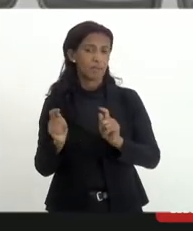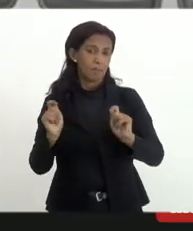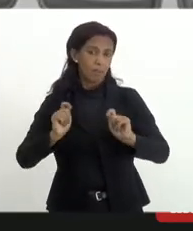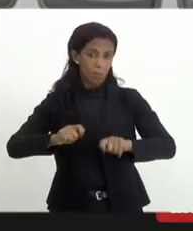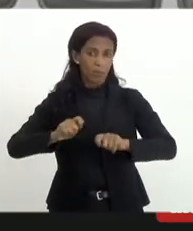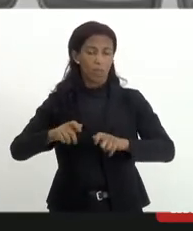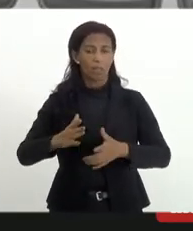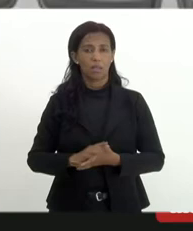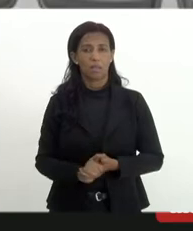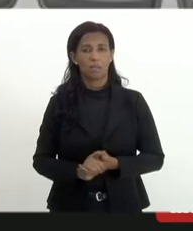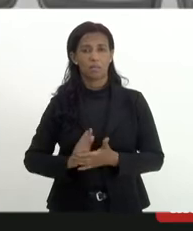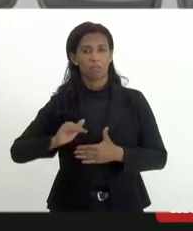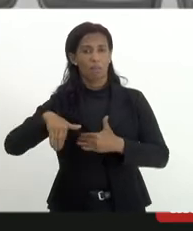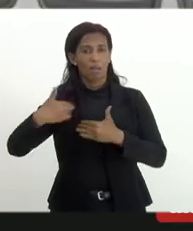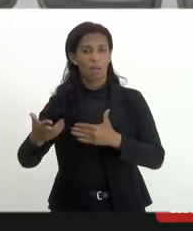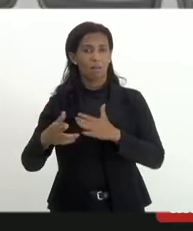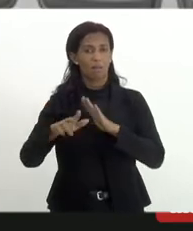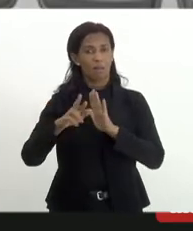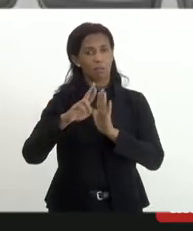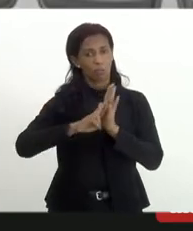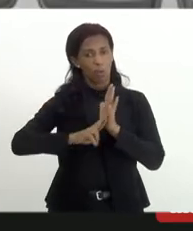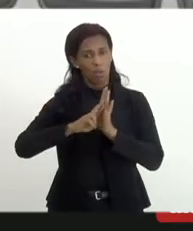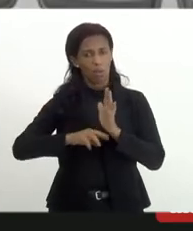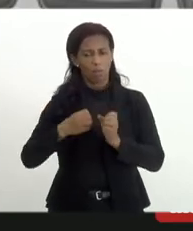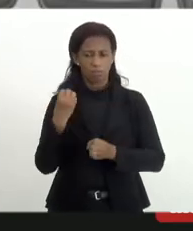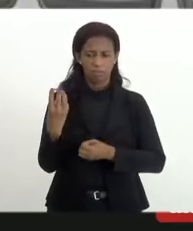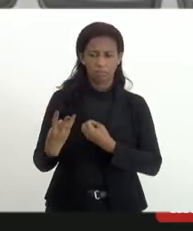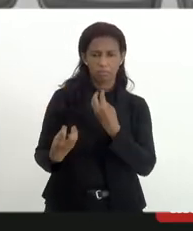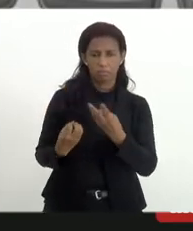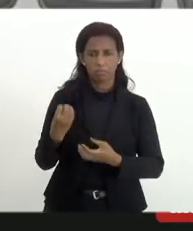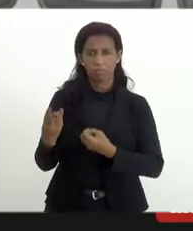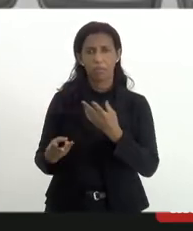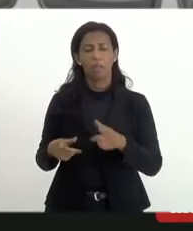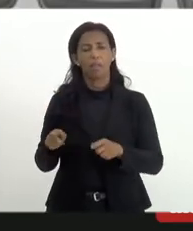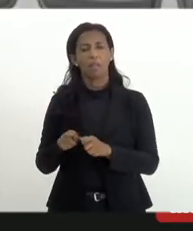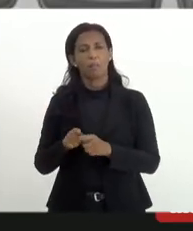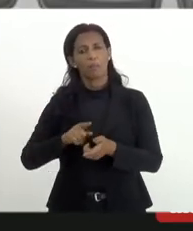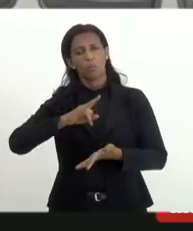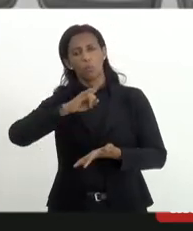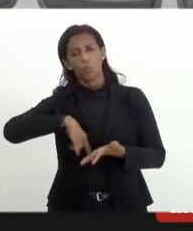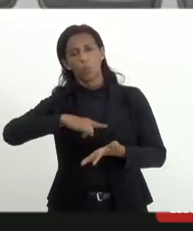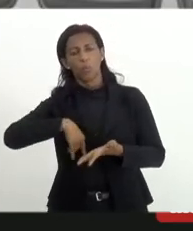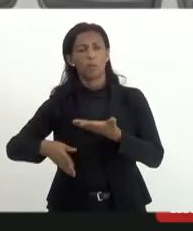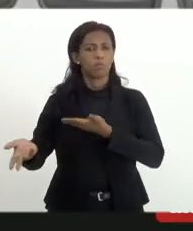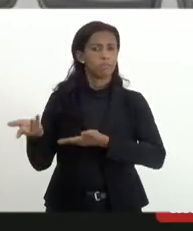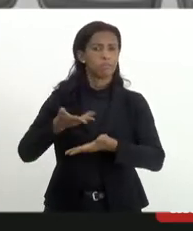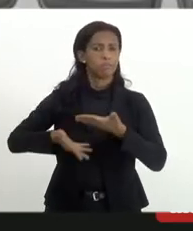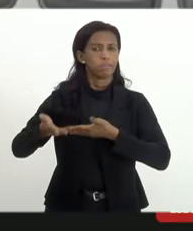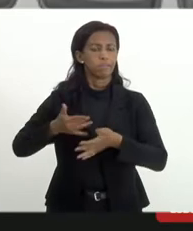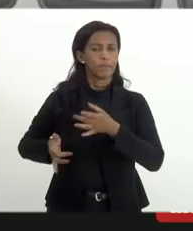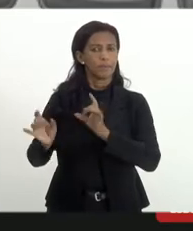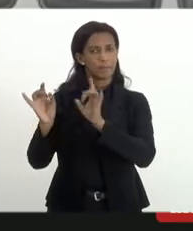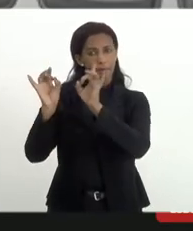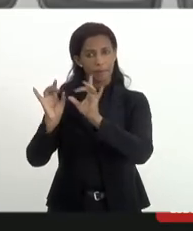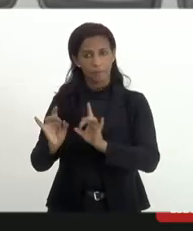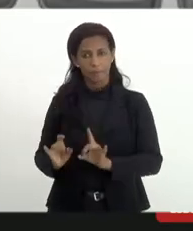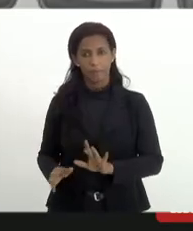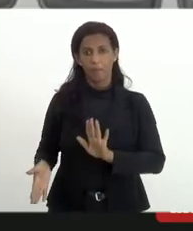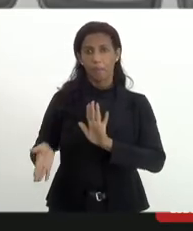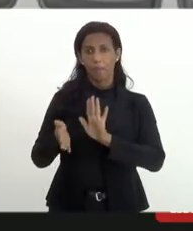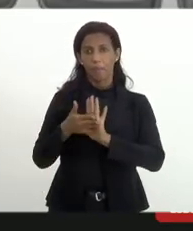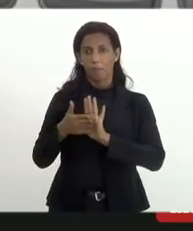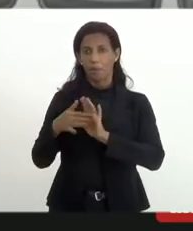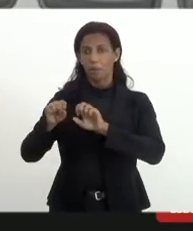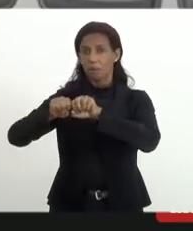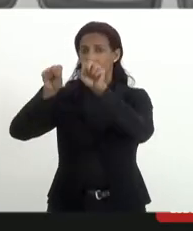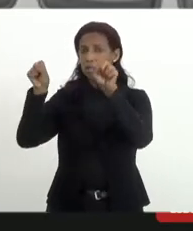além do relatório de gastos trimestrais, da próprio documento de apuração da participação especial, o próprio sistema